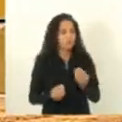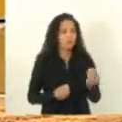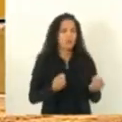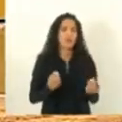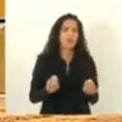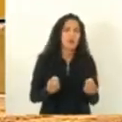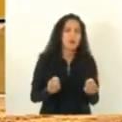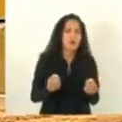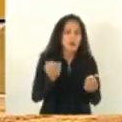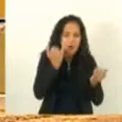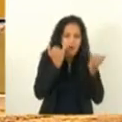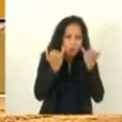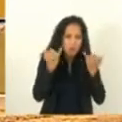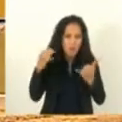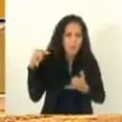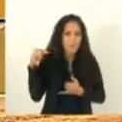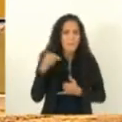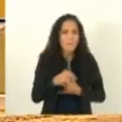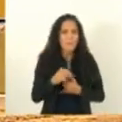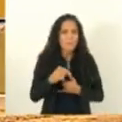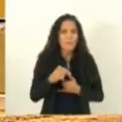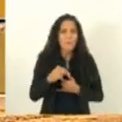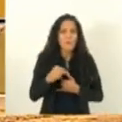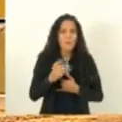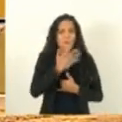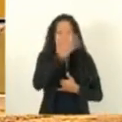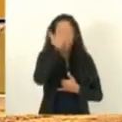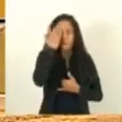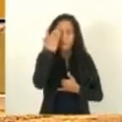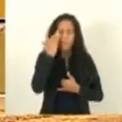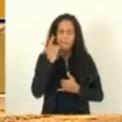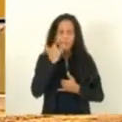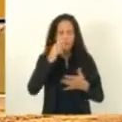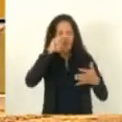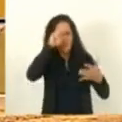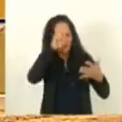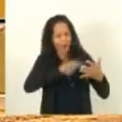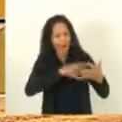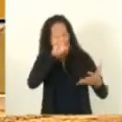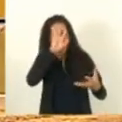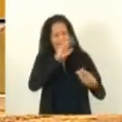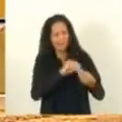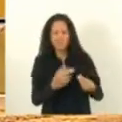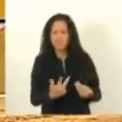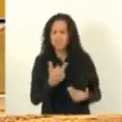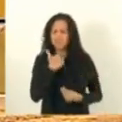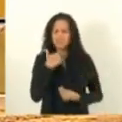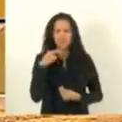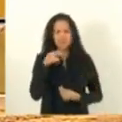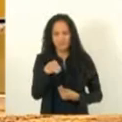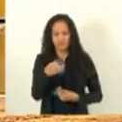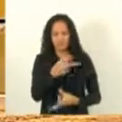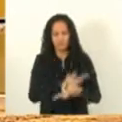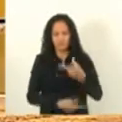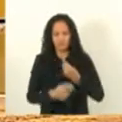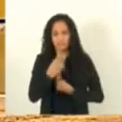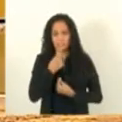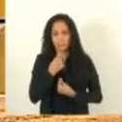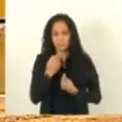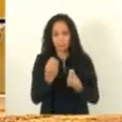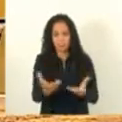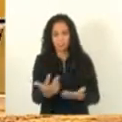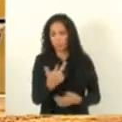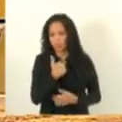através daquelas informações, as pessoas fazem a conclusão que quiser sobre essa informação, e aí